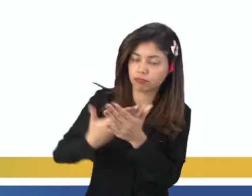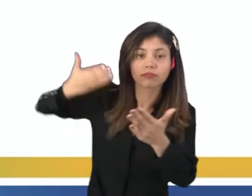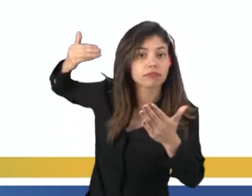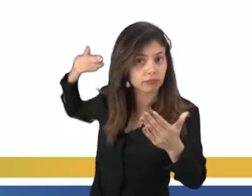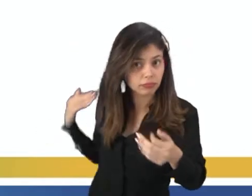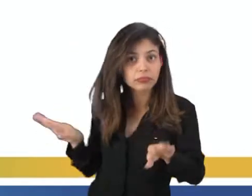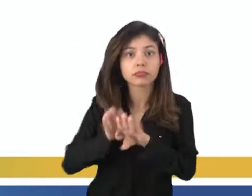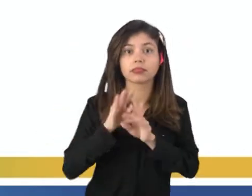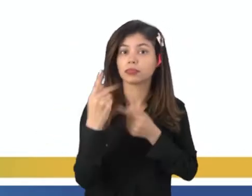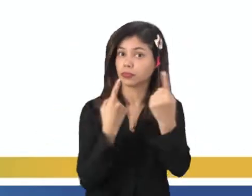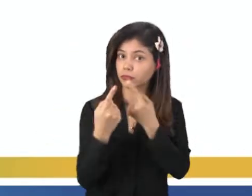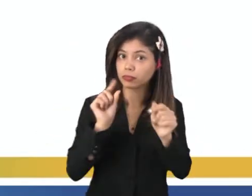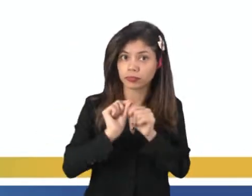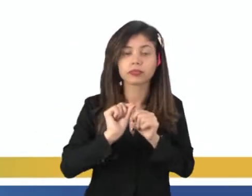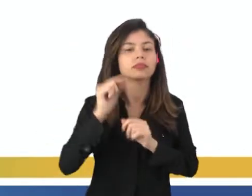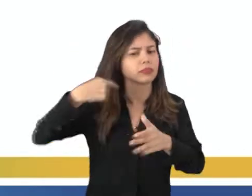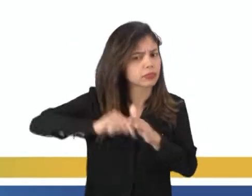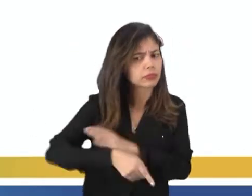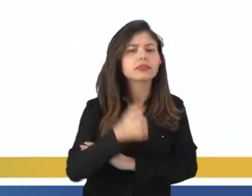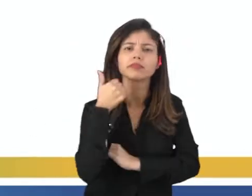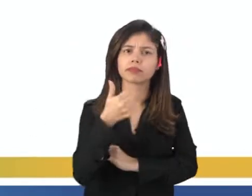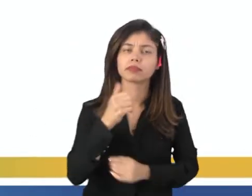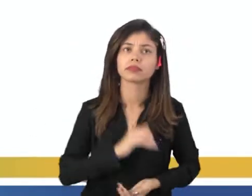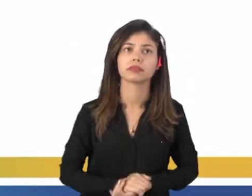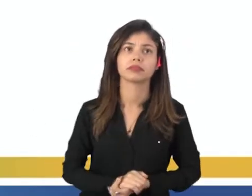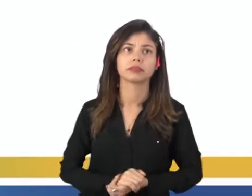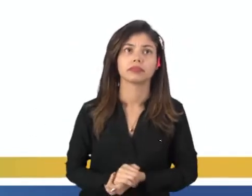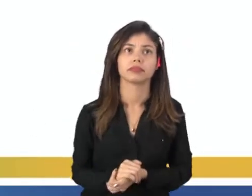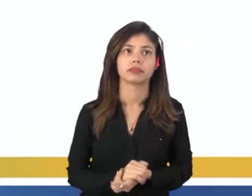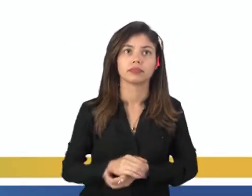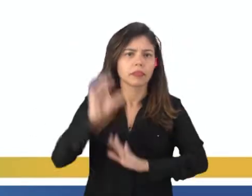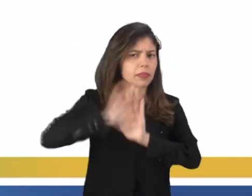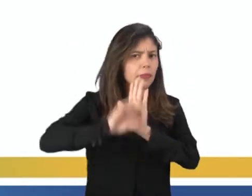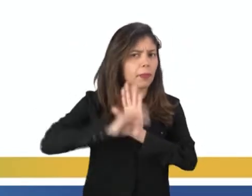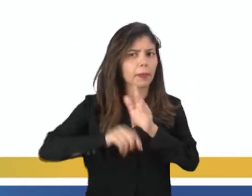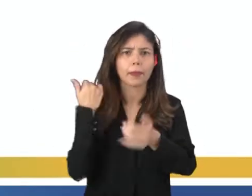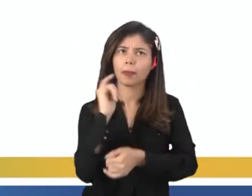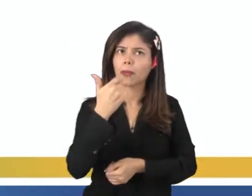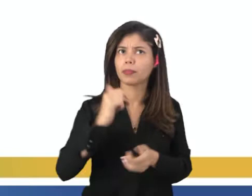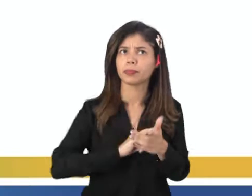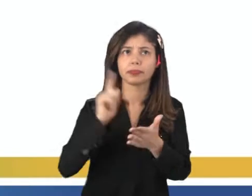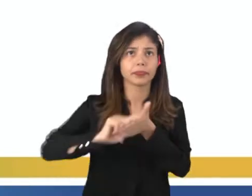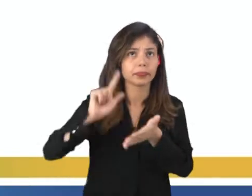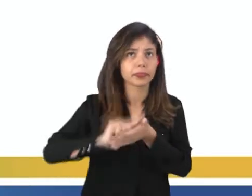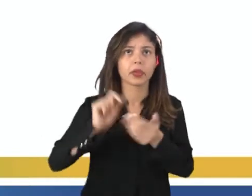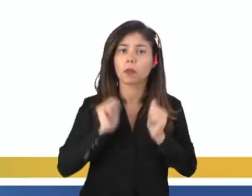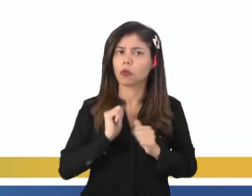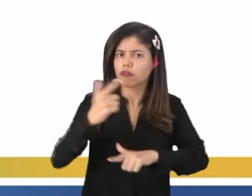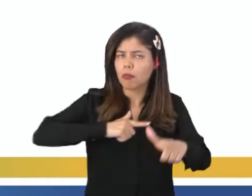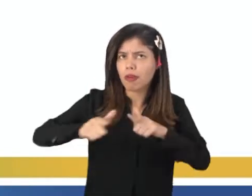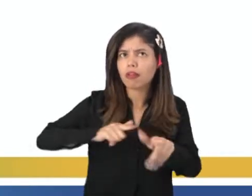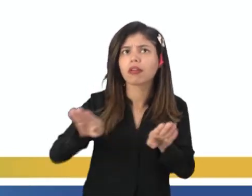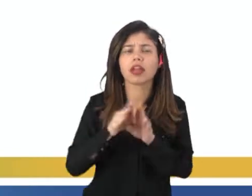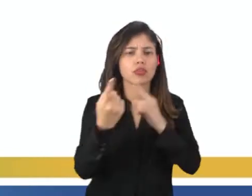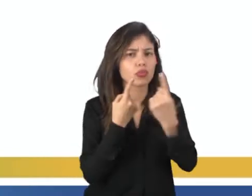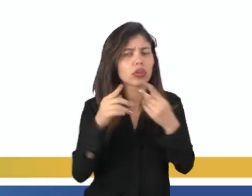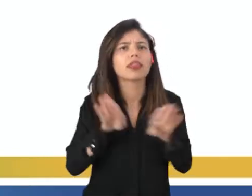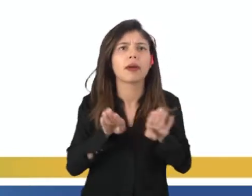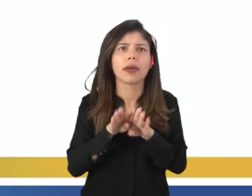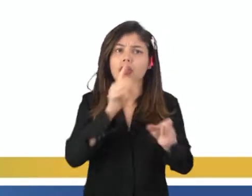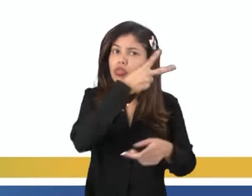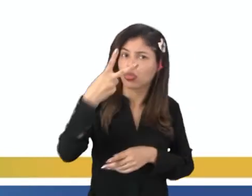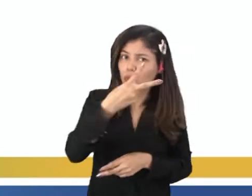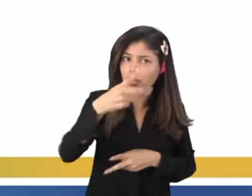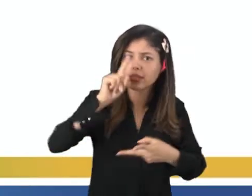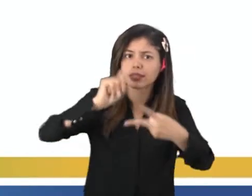anteriores, mas hoje nós vamos discutir ele um pouco mais aprofundado, tá? Esse conceito de energia limpa, né, ele pode ser discutido a partir de